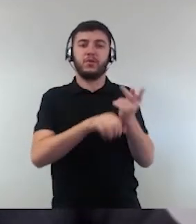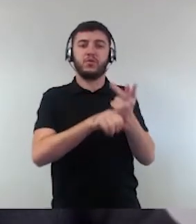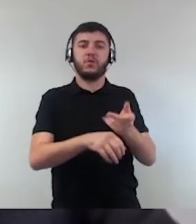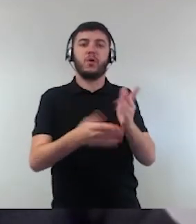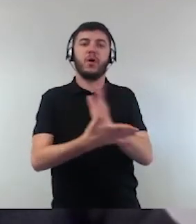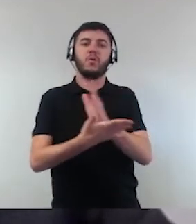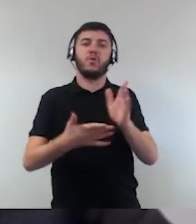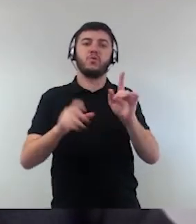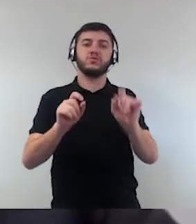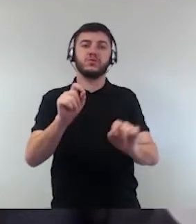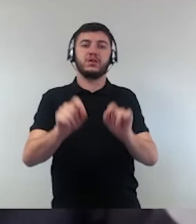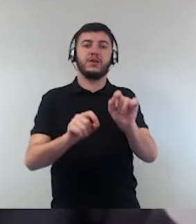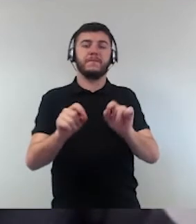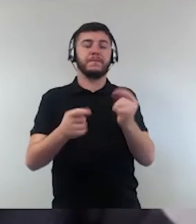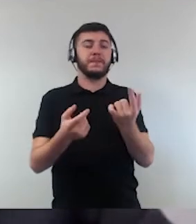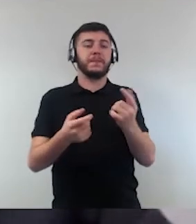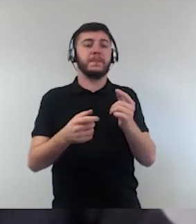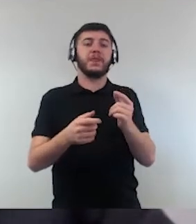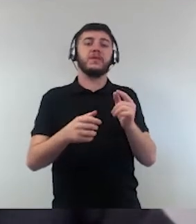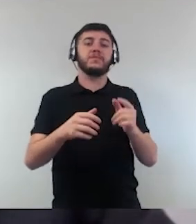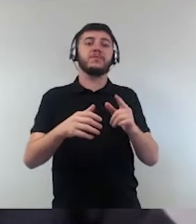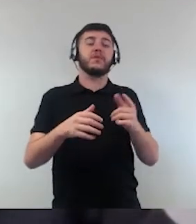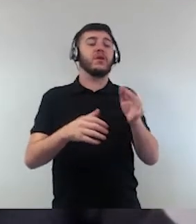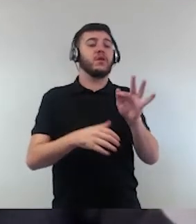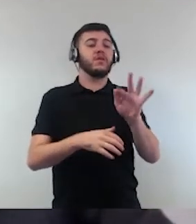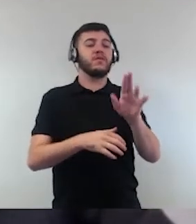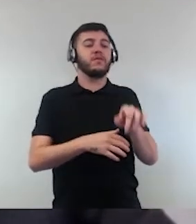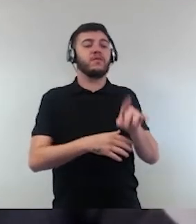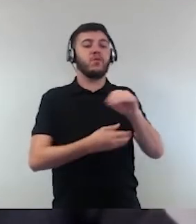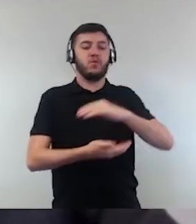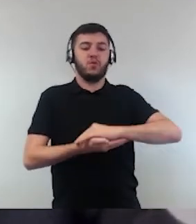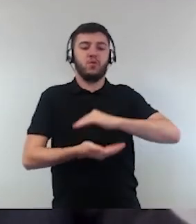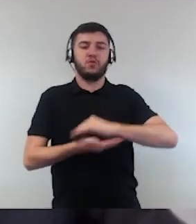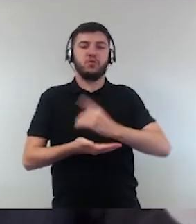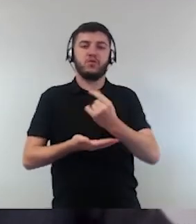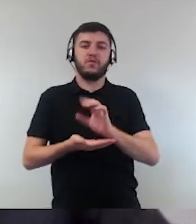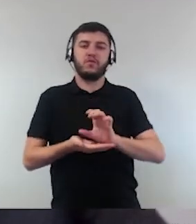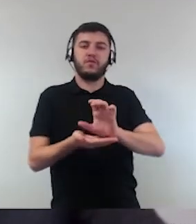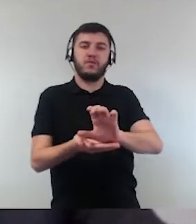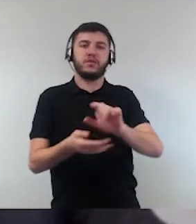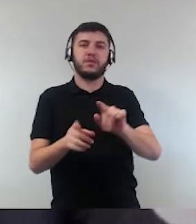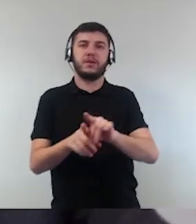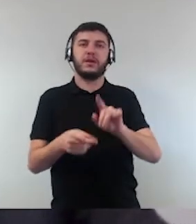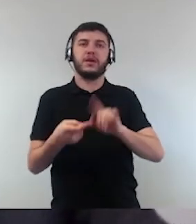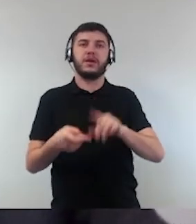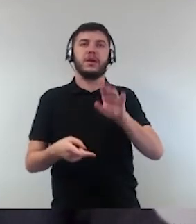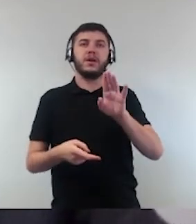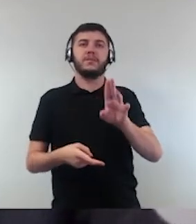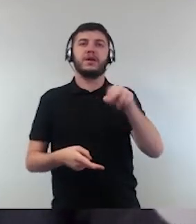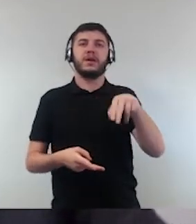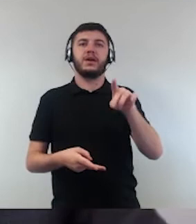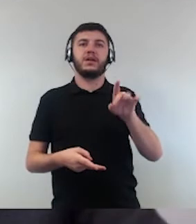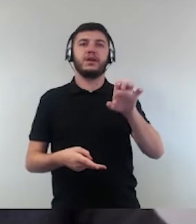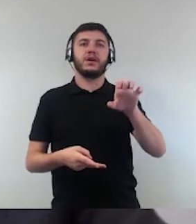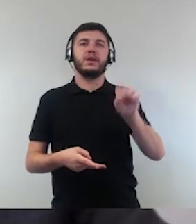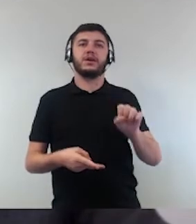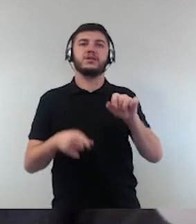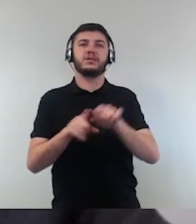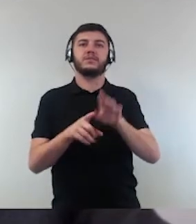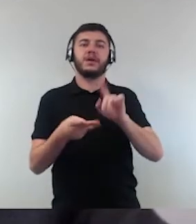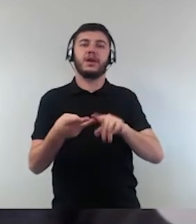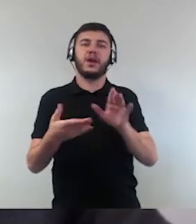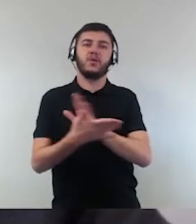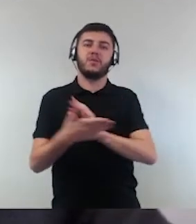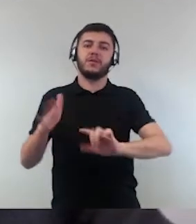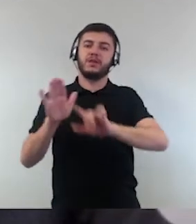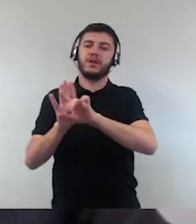empréstimos subsidiados, inclusive, com o BNDES e vários outros bancos, através de uma lei, que foi a medida provisória, salvo engano, 950, que